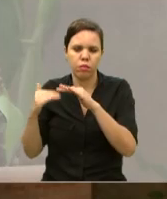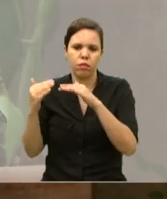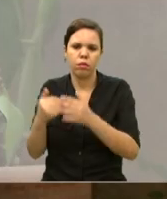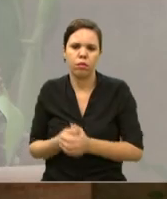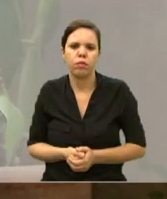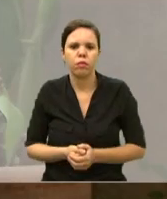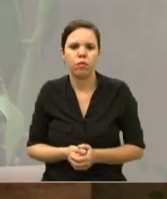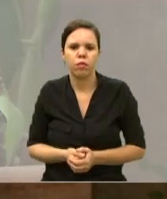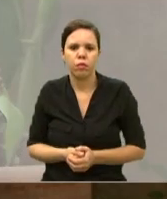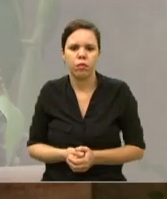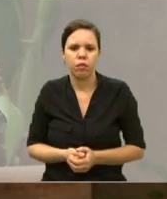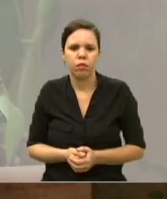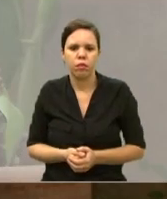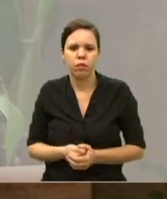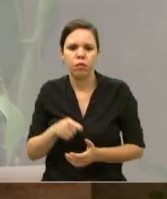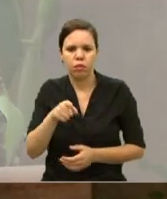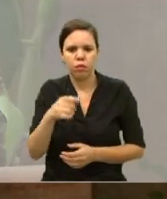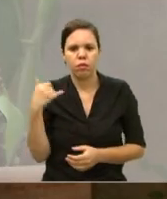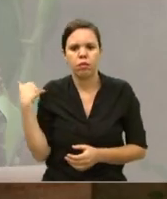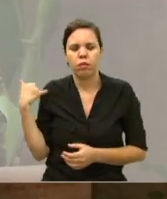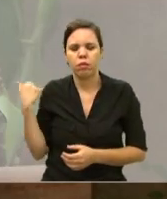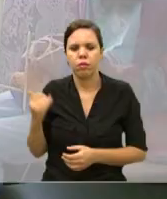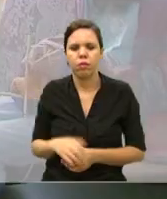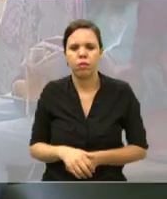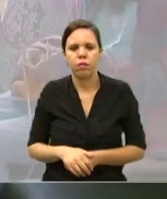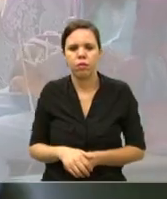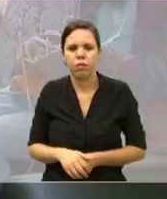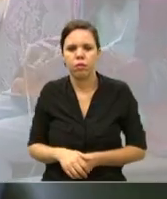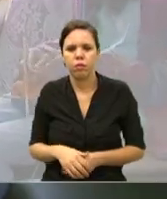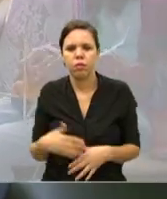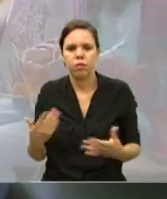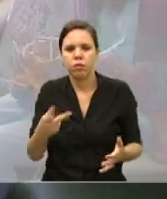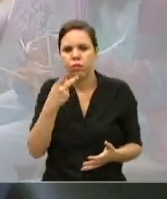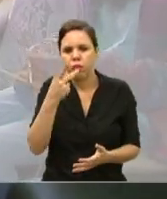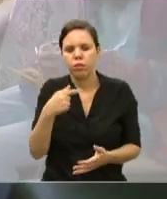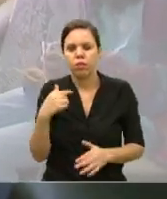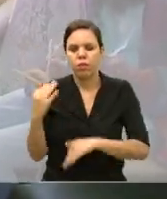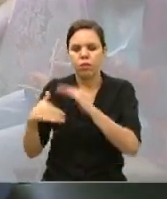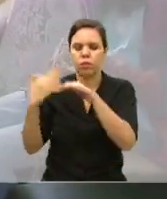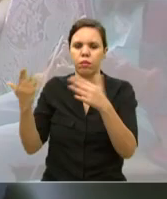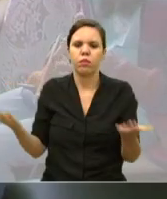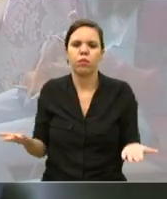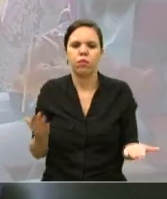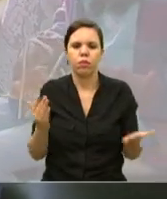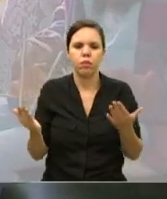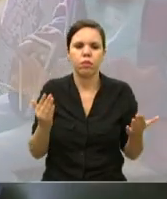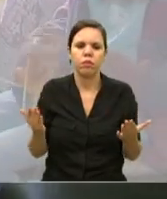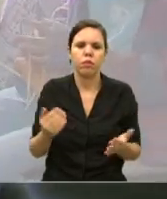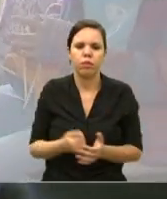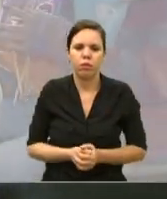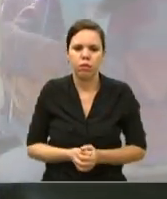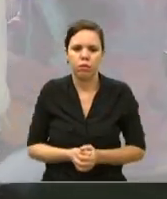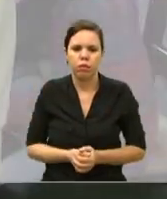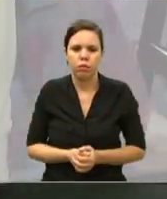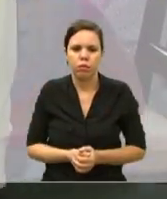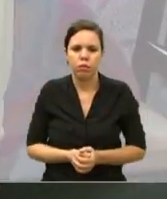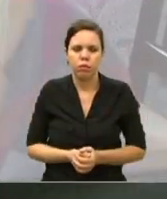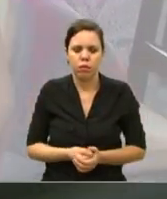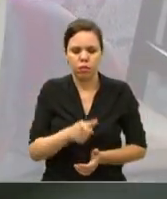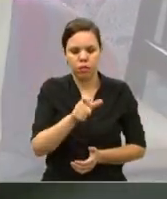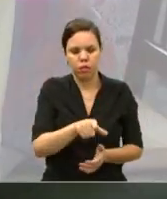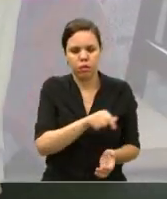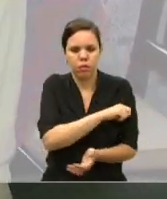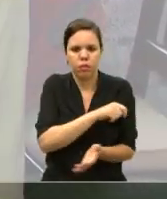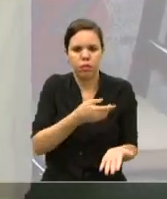no jardim, depois ele canta com as crianças tocam desde o 1º ano. Então, é um dos